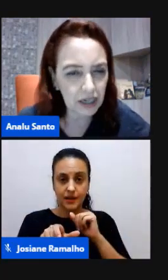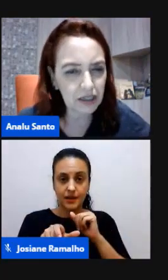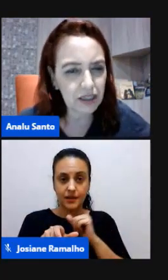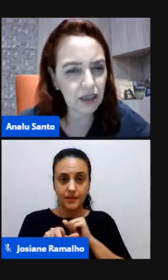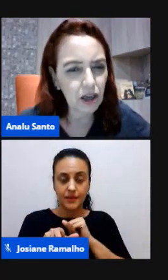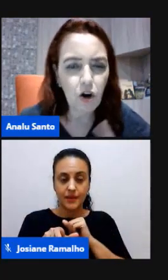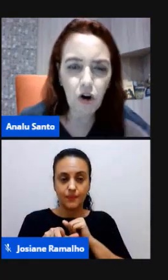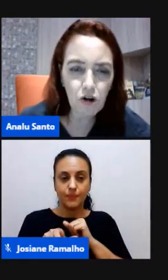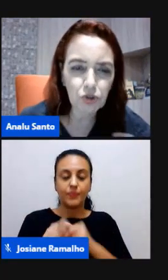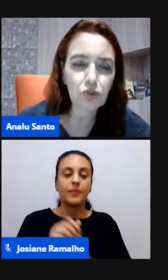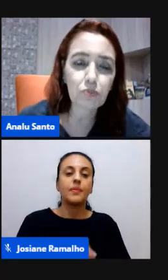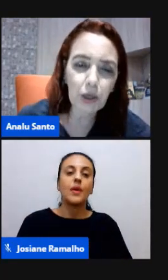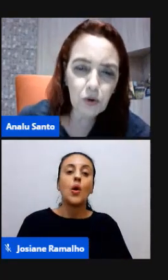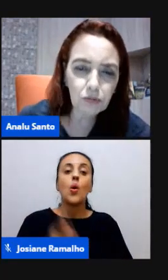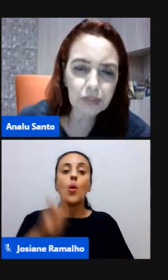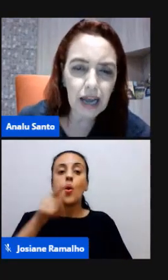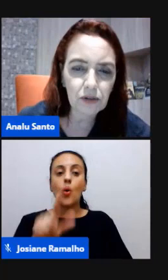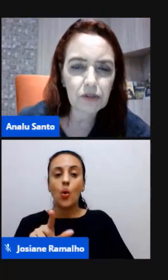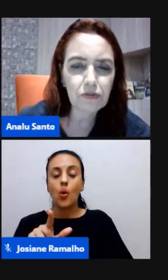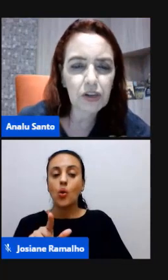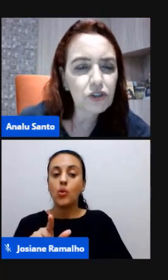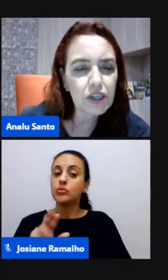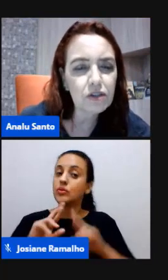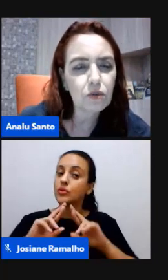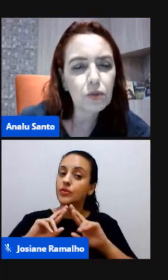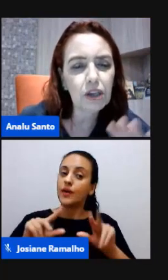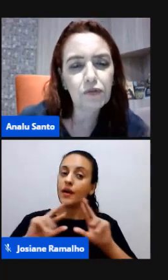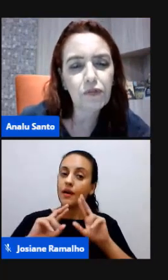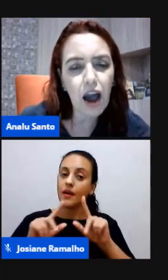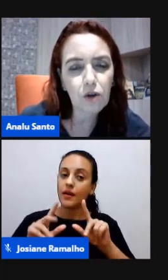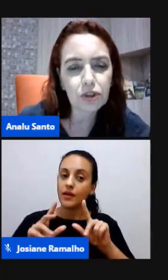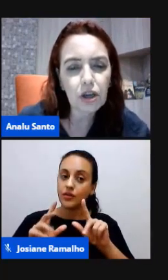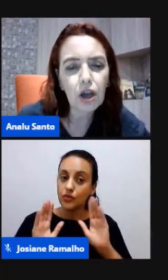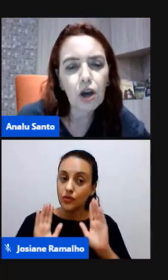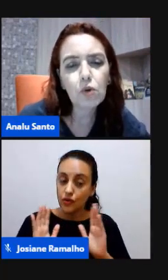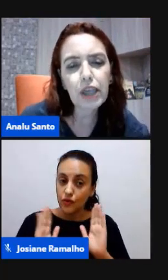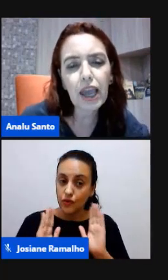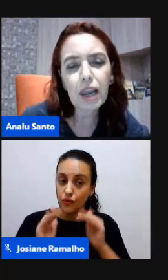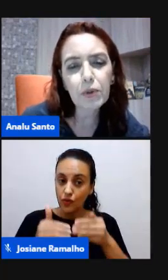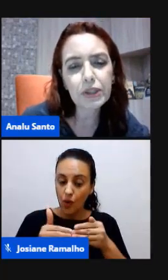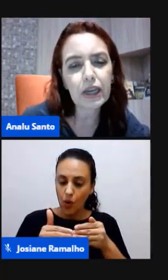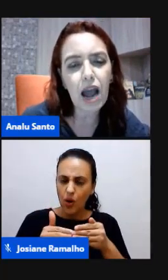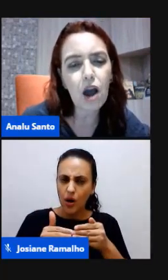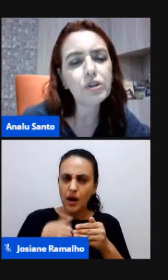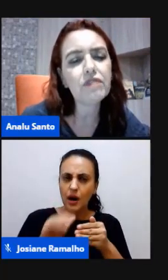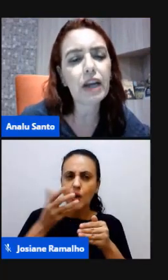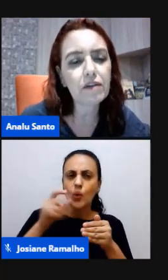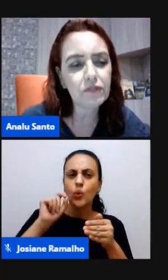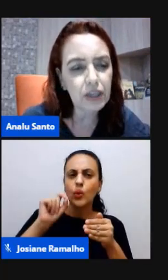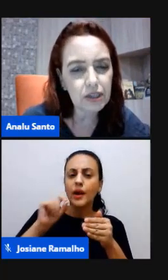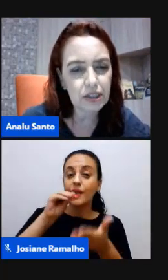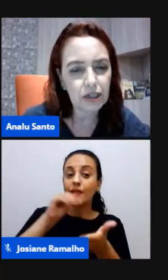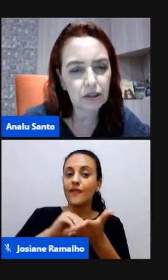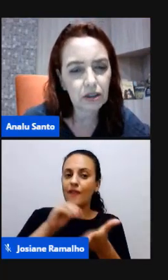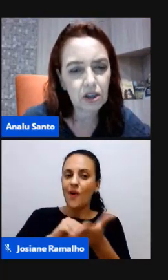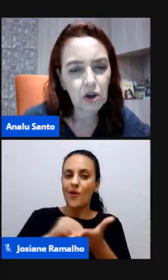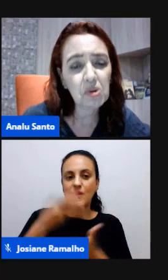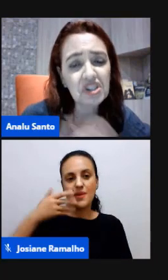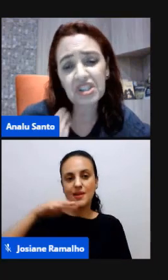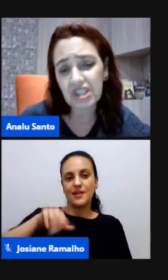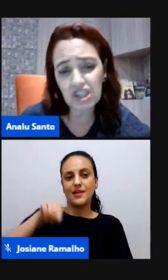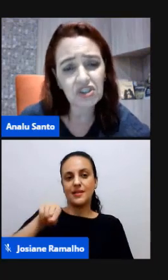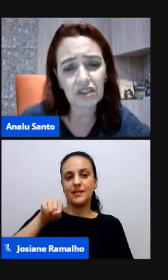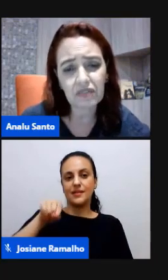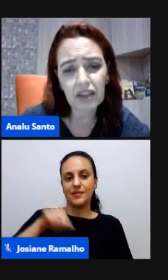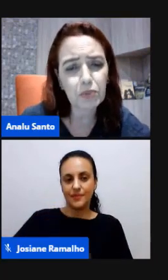uma criança. Outros, pelo contrário, enfatizam o que lhe falta, o que ela poderá ou deverá vir a ser.